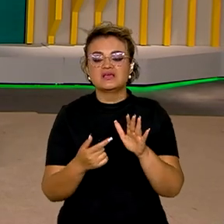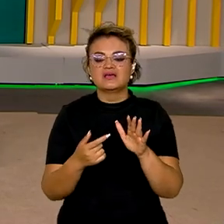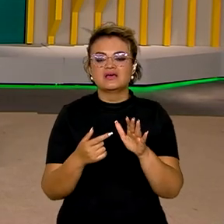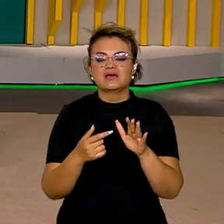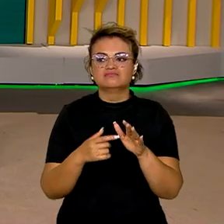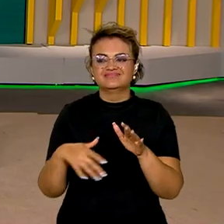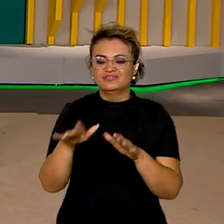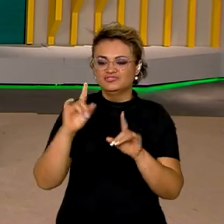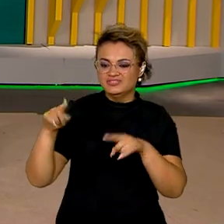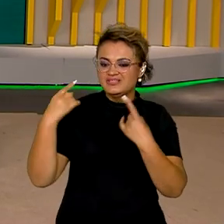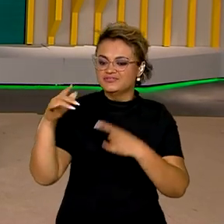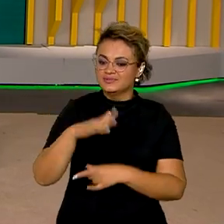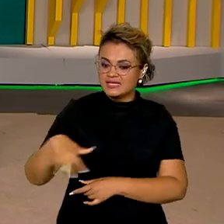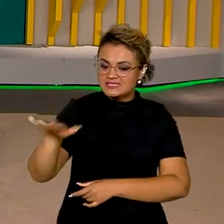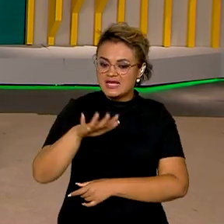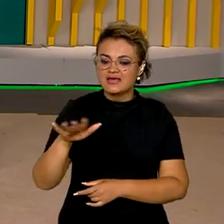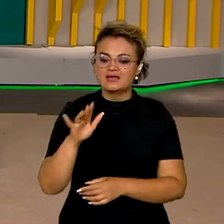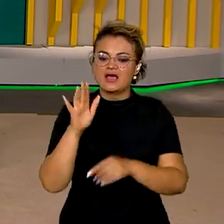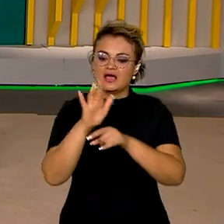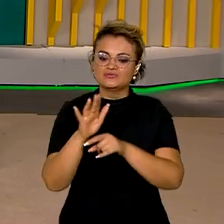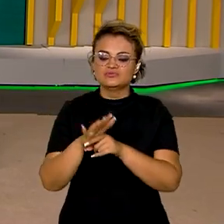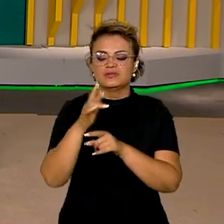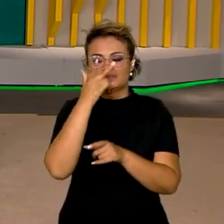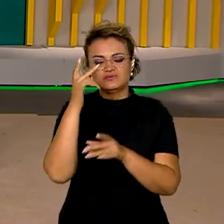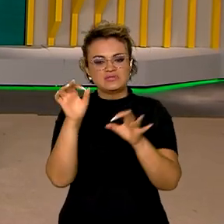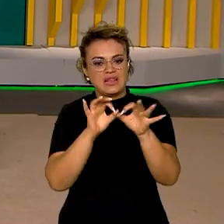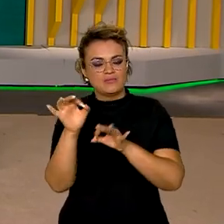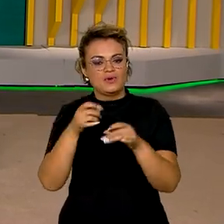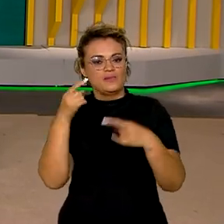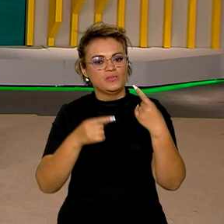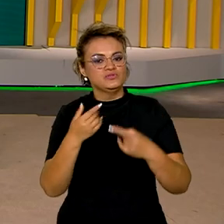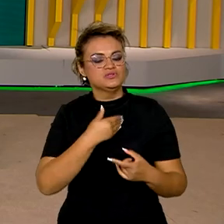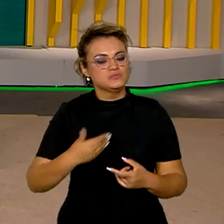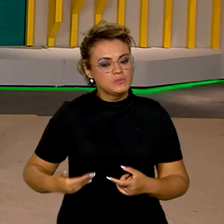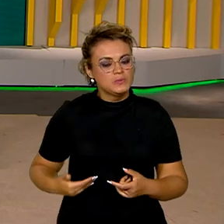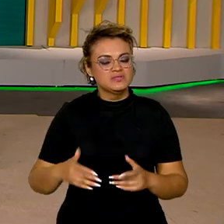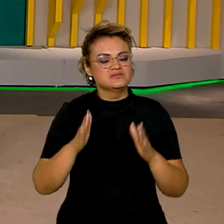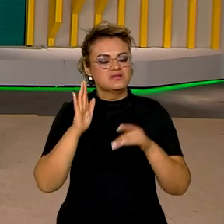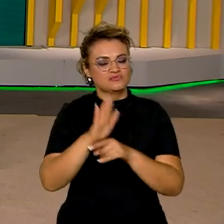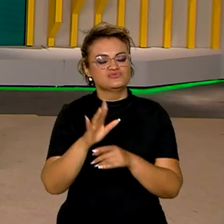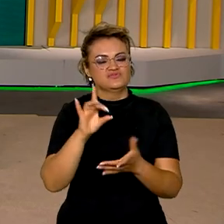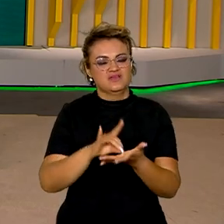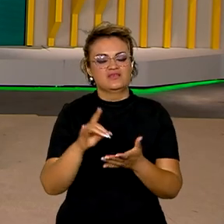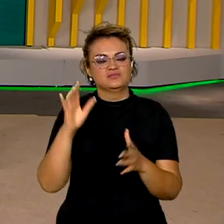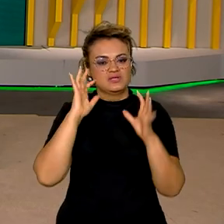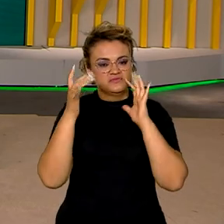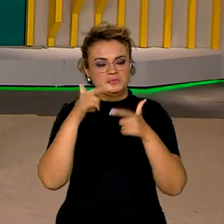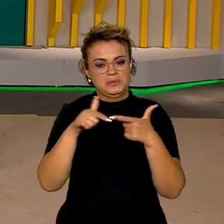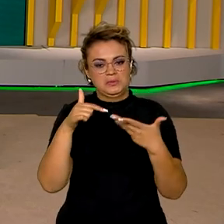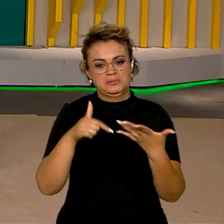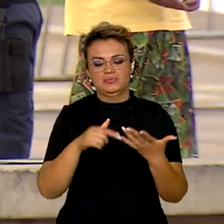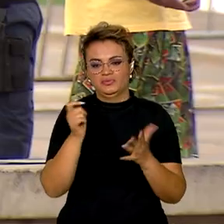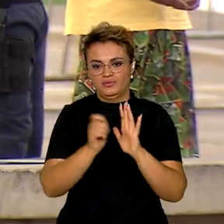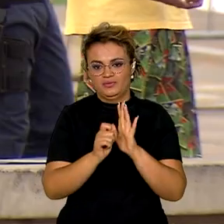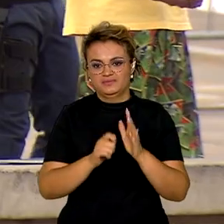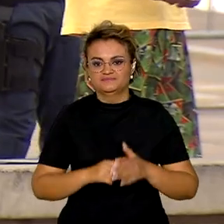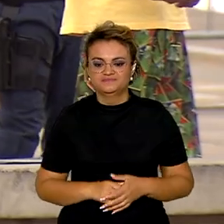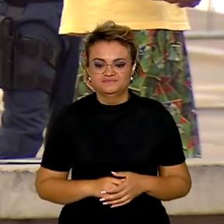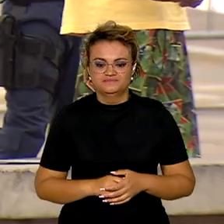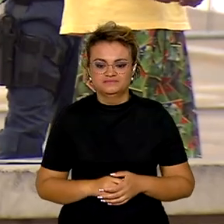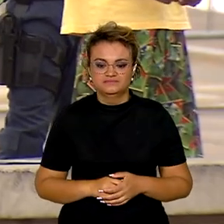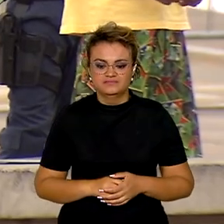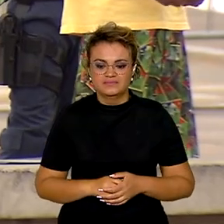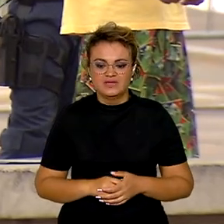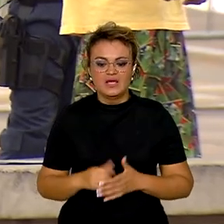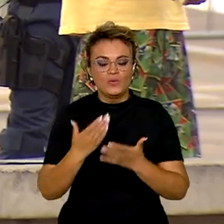desafios do setor, vai ajudar gestores na elaboração de políticas públicas mais eficientes no combate às drogas.